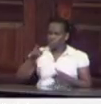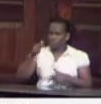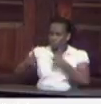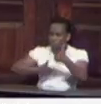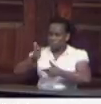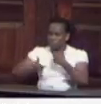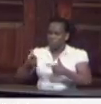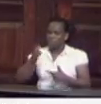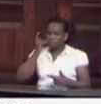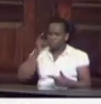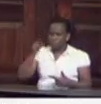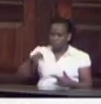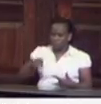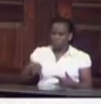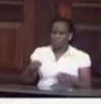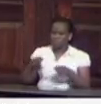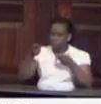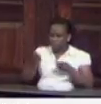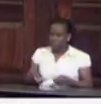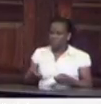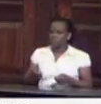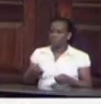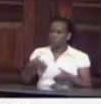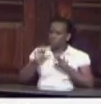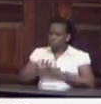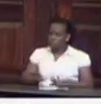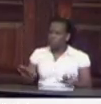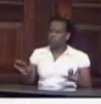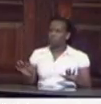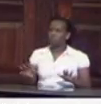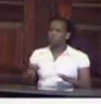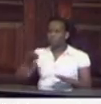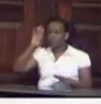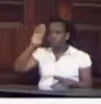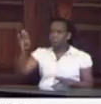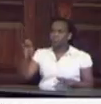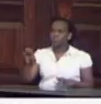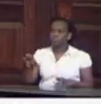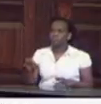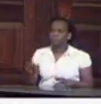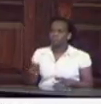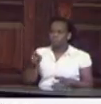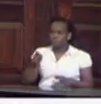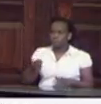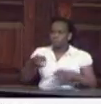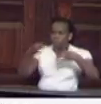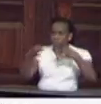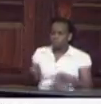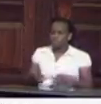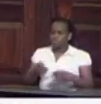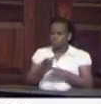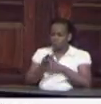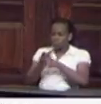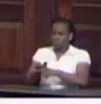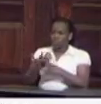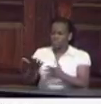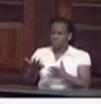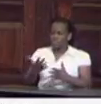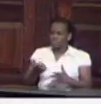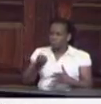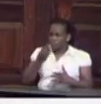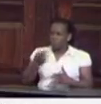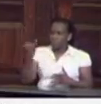atuação parlamentar, da sua firmeza, da sua serenidade e principalmente da sua correção em busca do que é bom